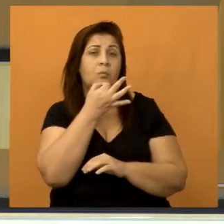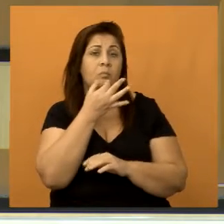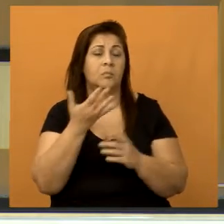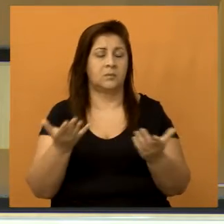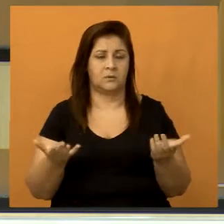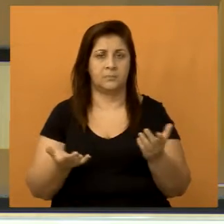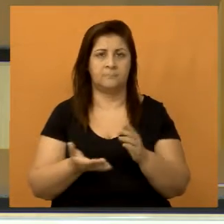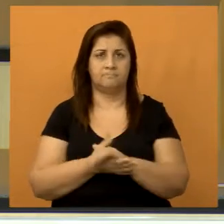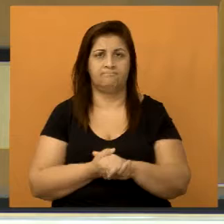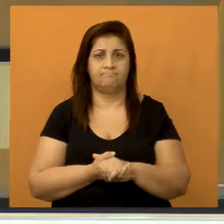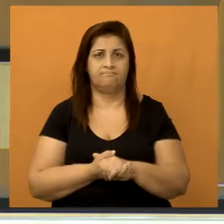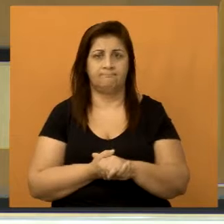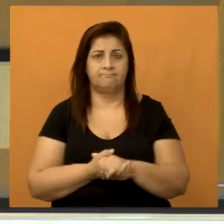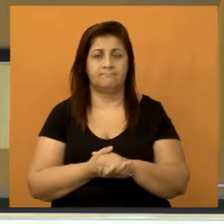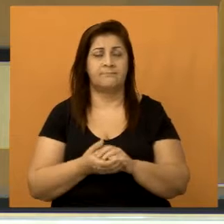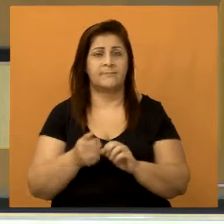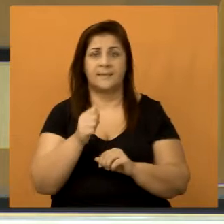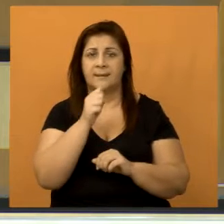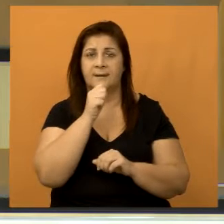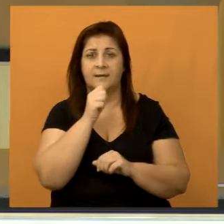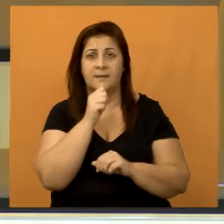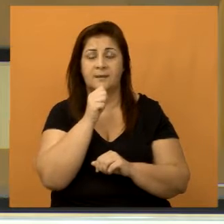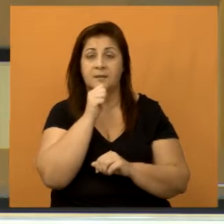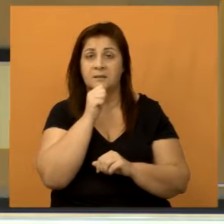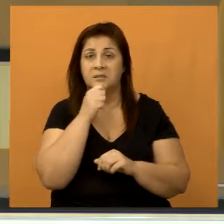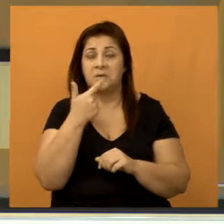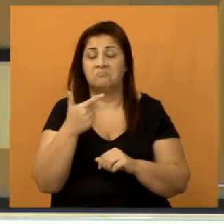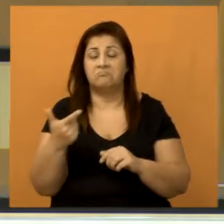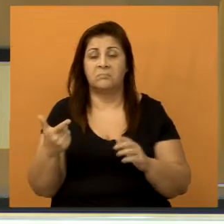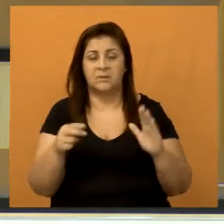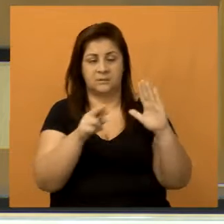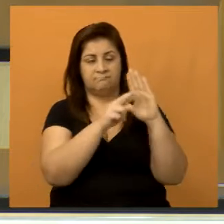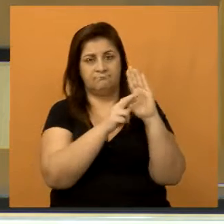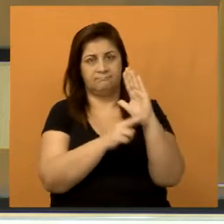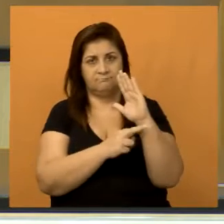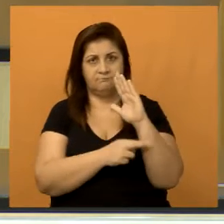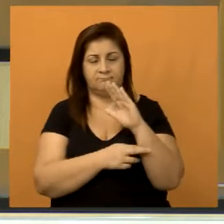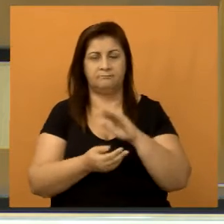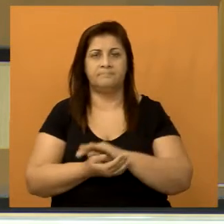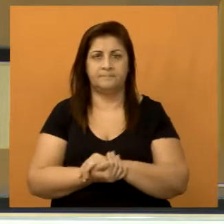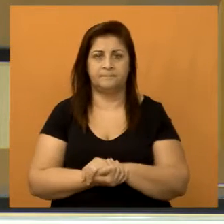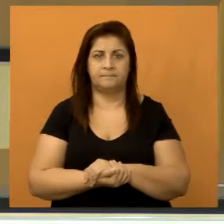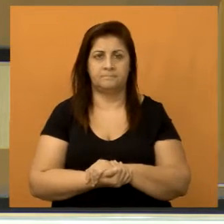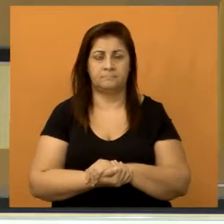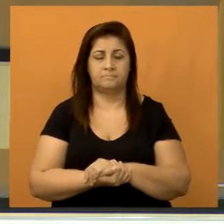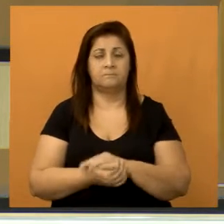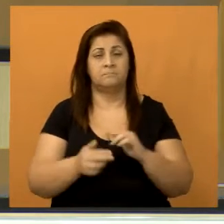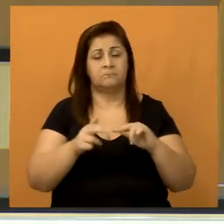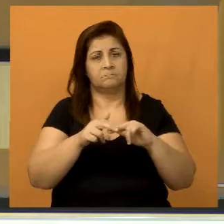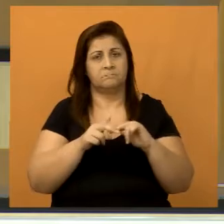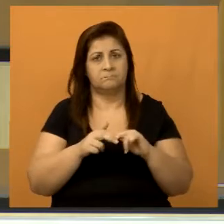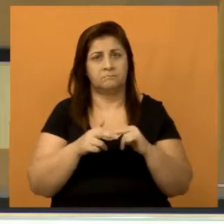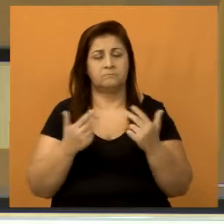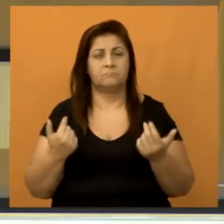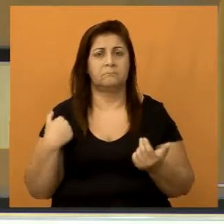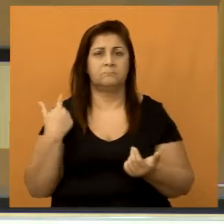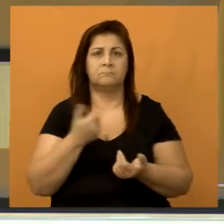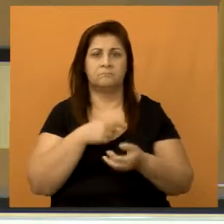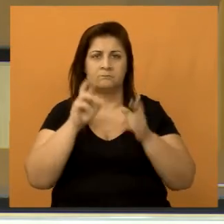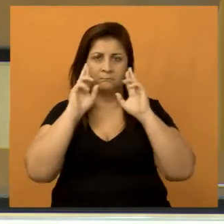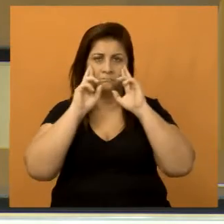apresentadas e essa questão ainda não entrou no regimento, mas nós vamos colocar. Por isso, então, a gente